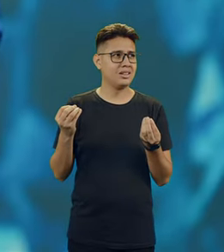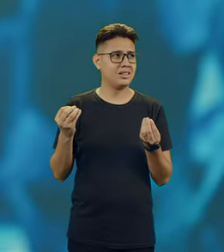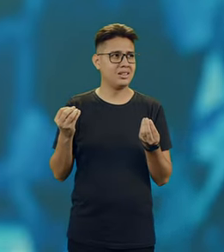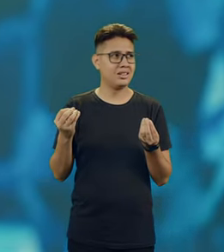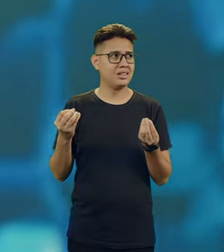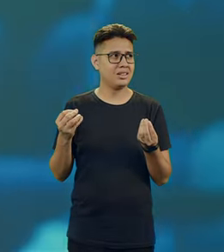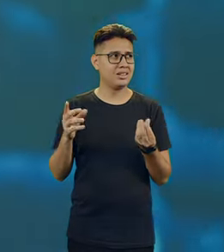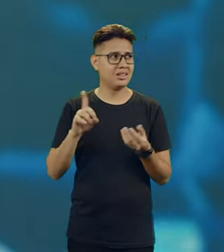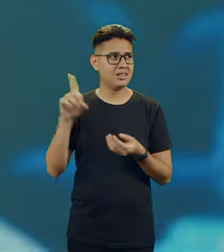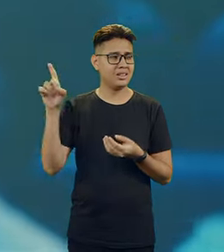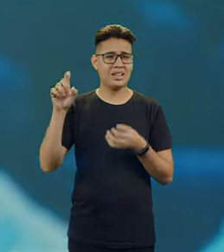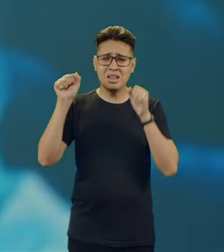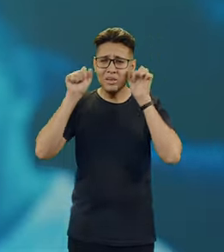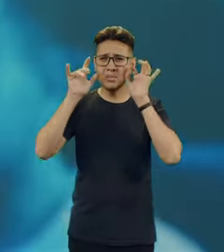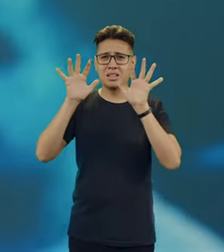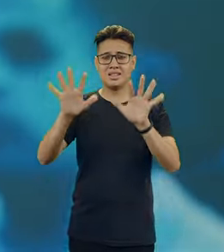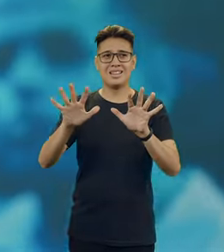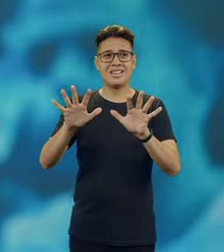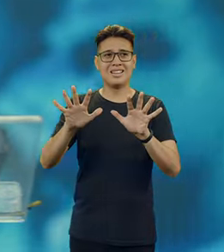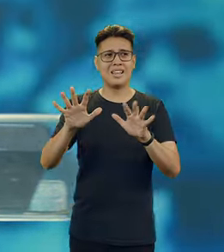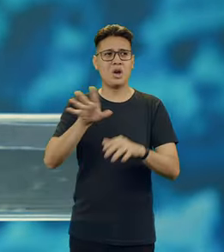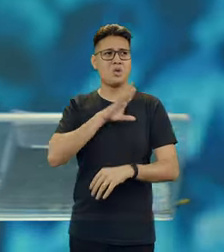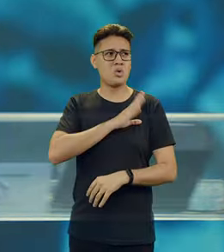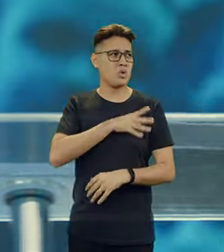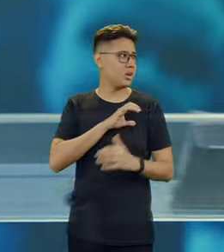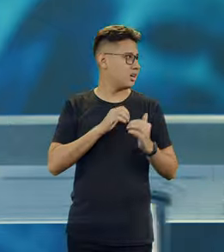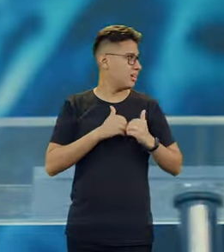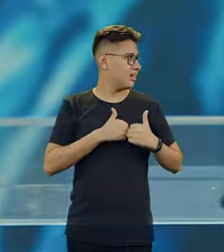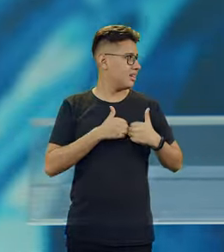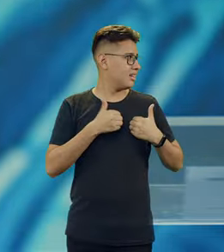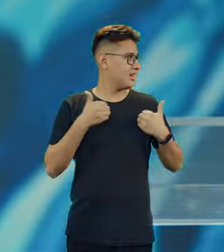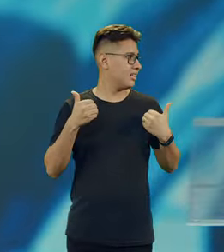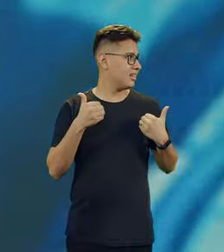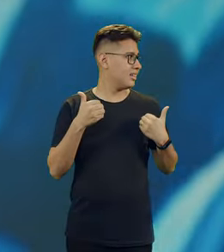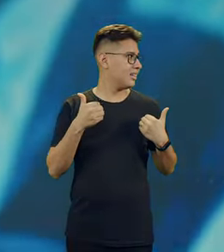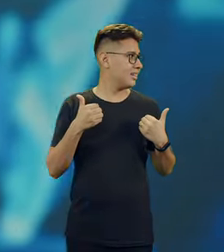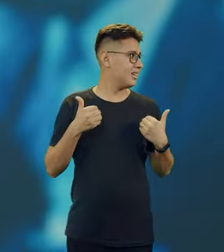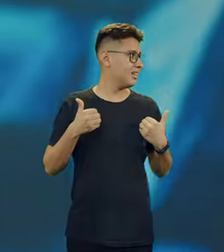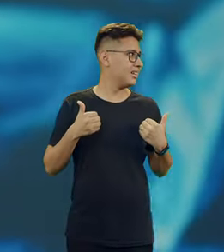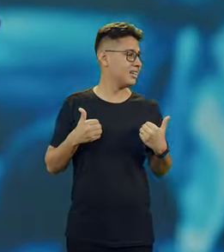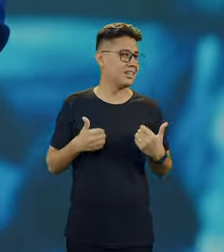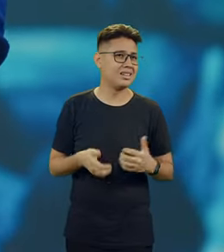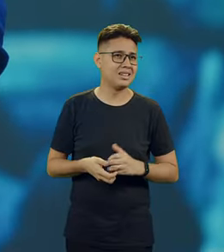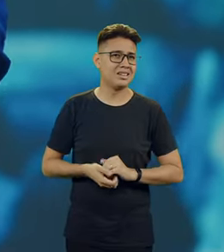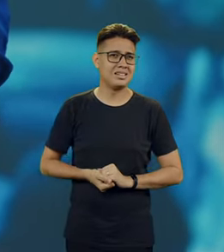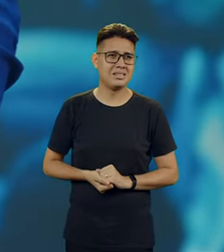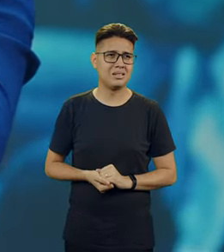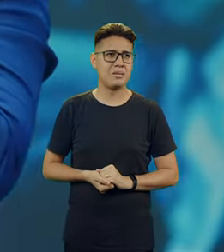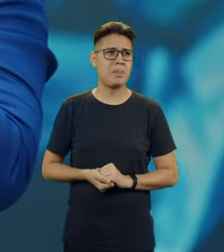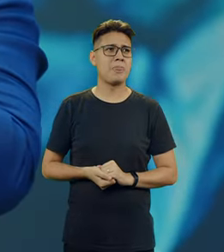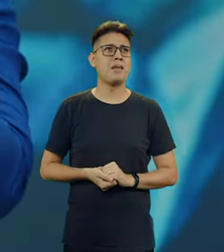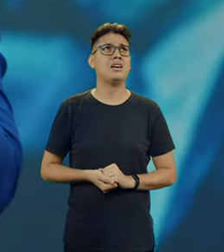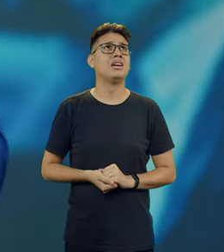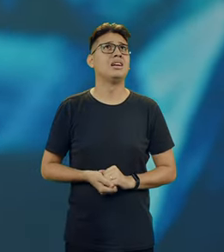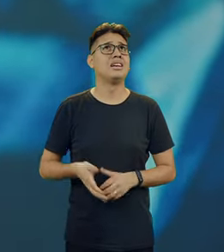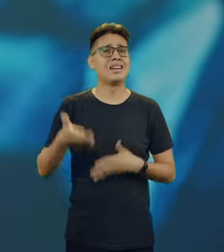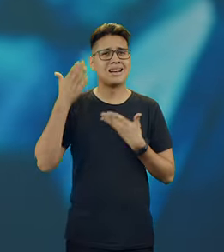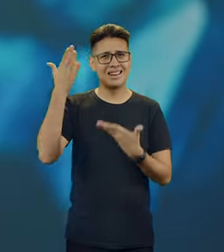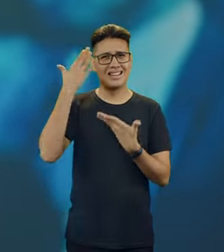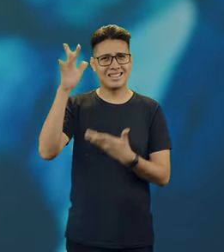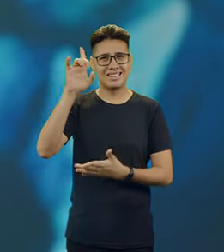Esse povo tem esse coração aberto. Com dificuldades eles estão ajudando. Generosidade,